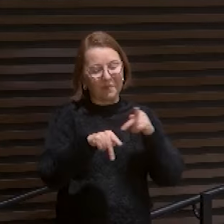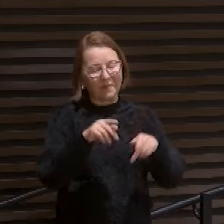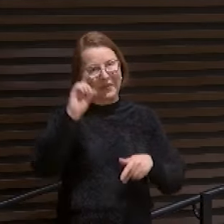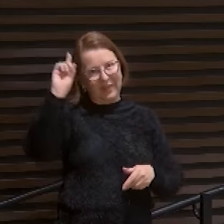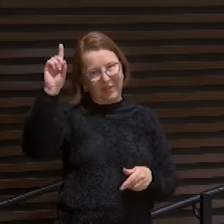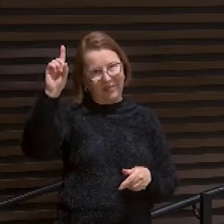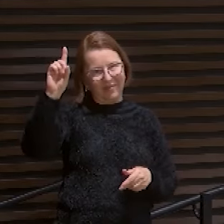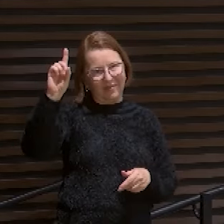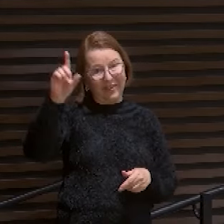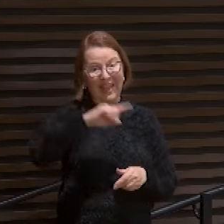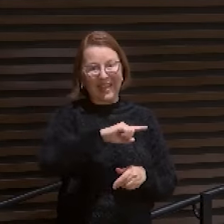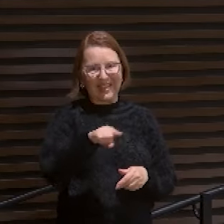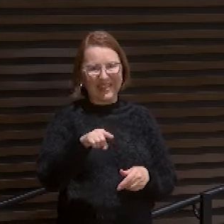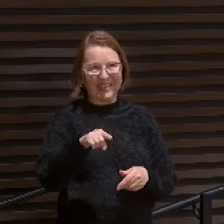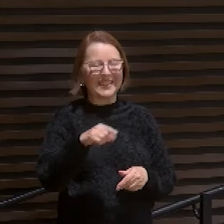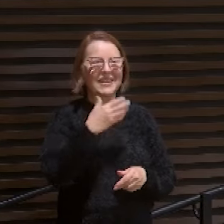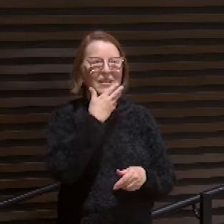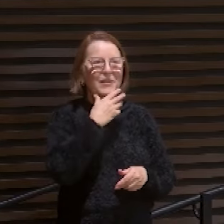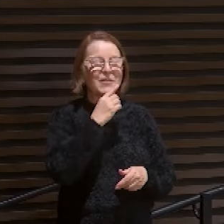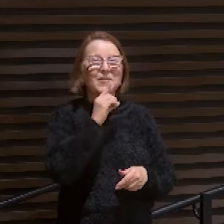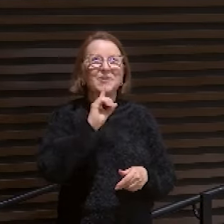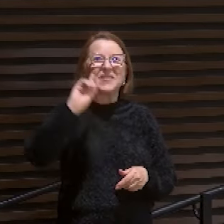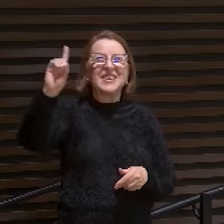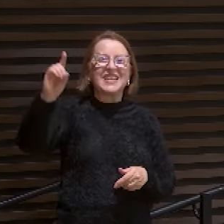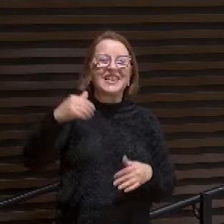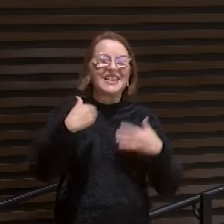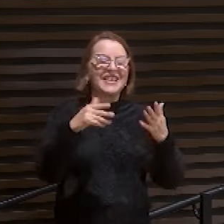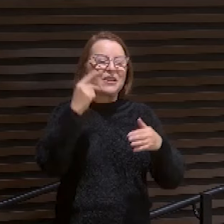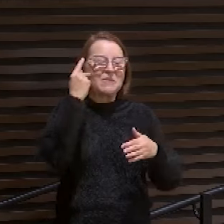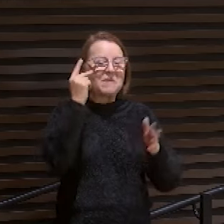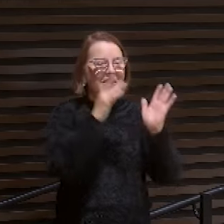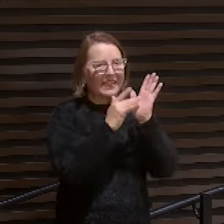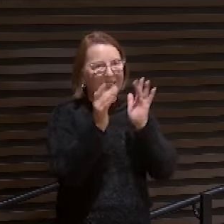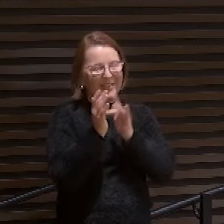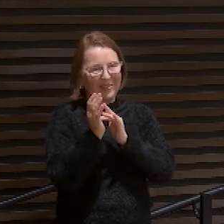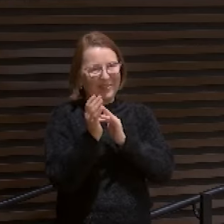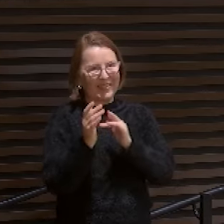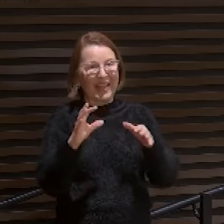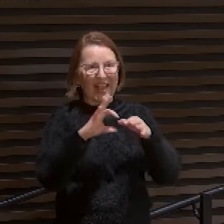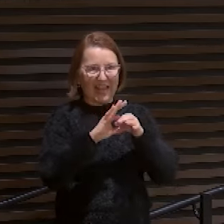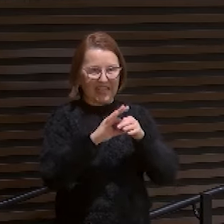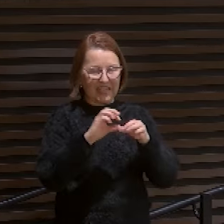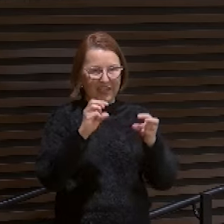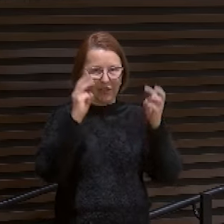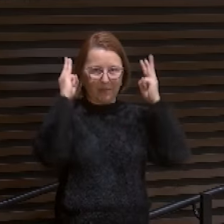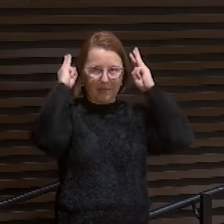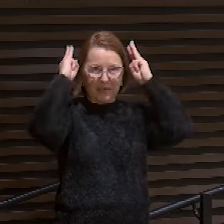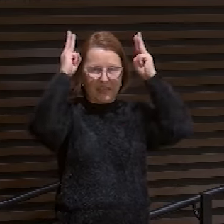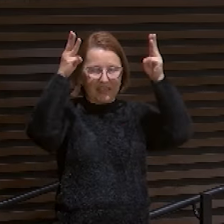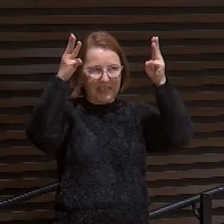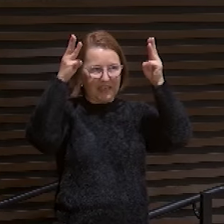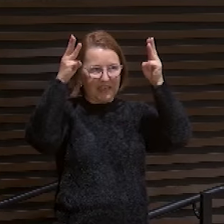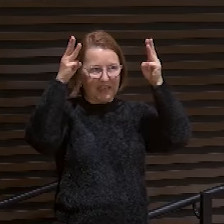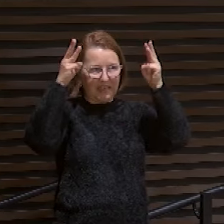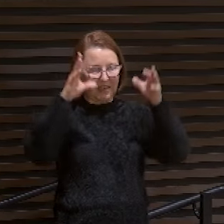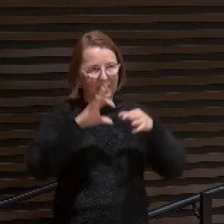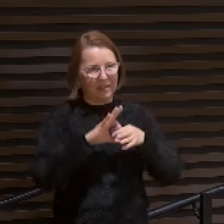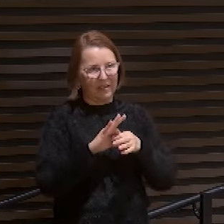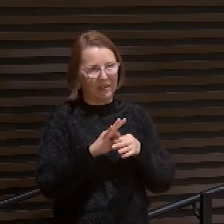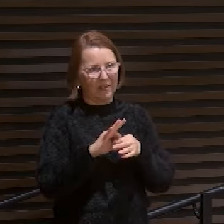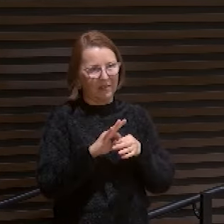quem o Pai deu a ele. A aliança de Moisés era uma aliança